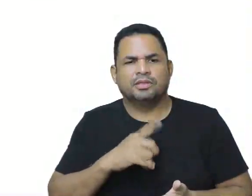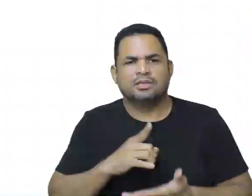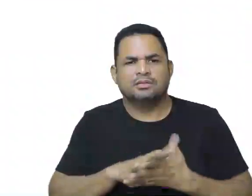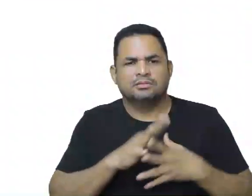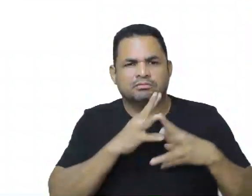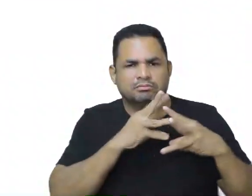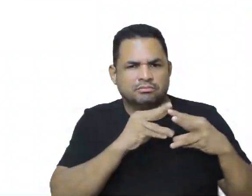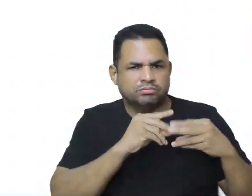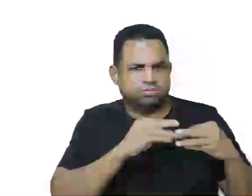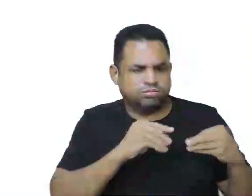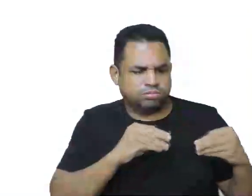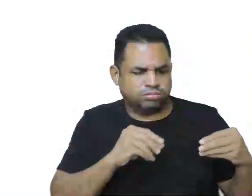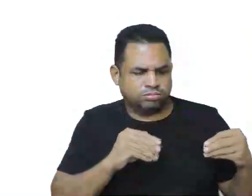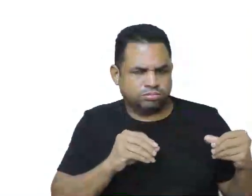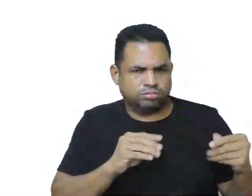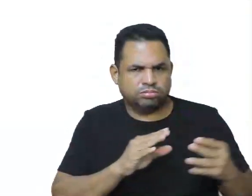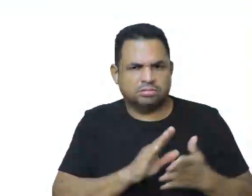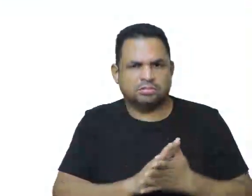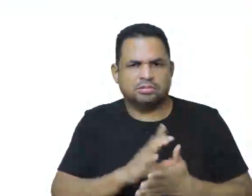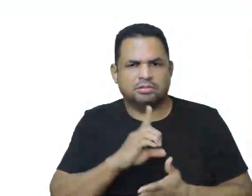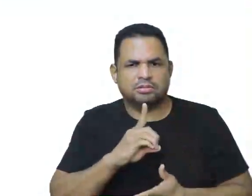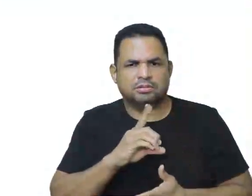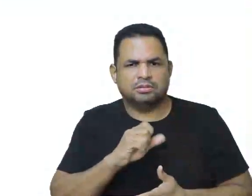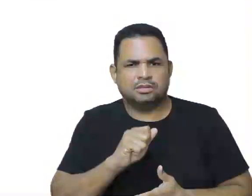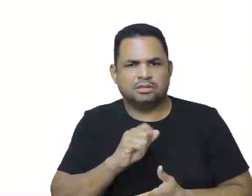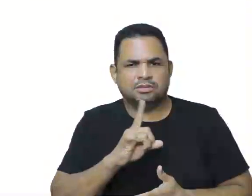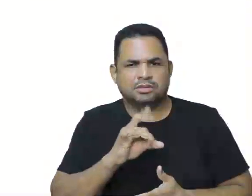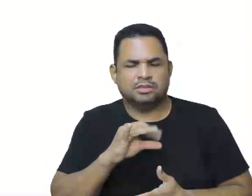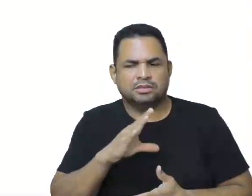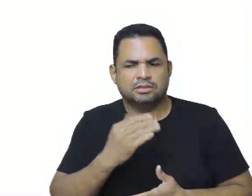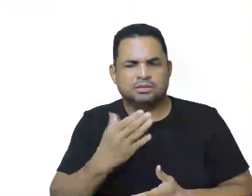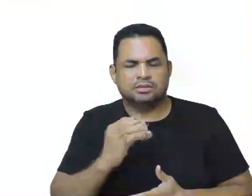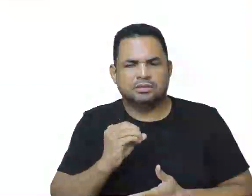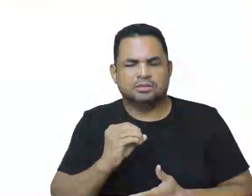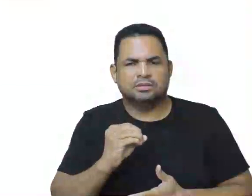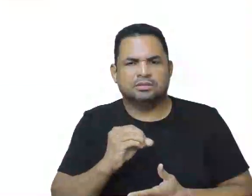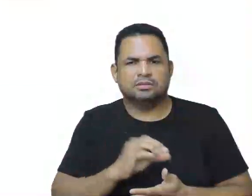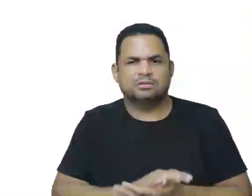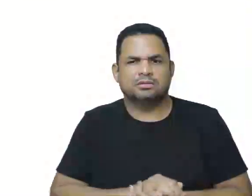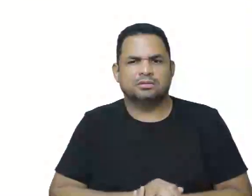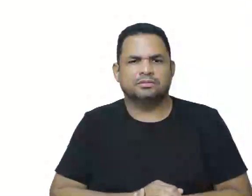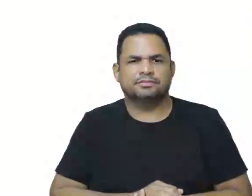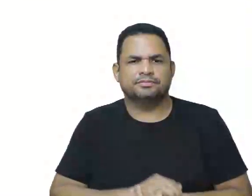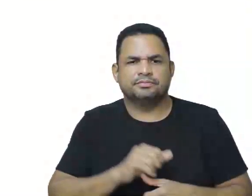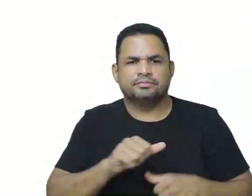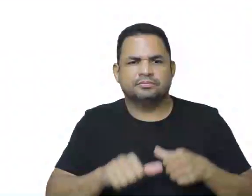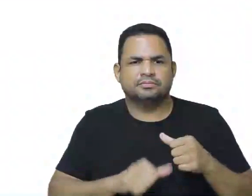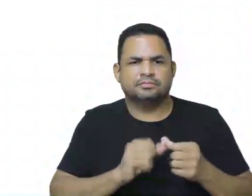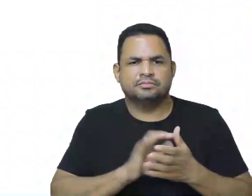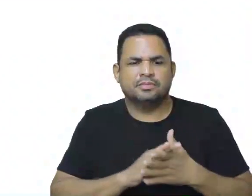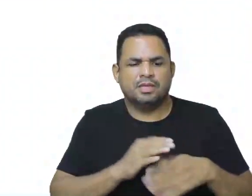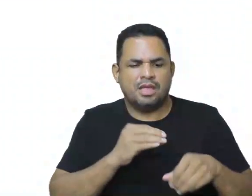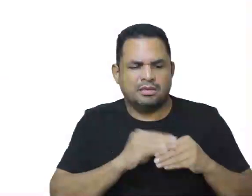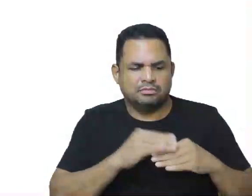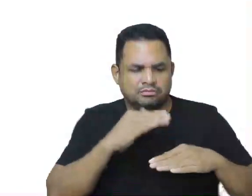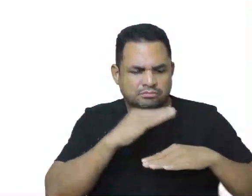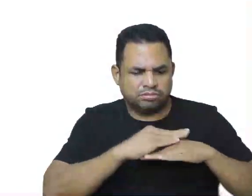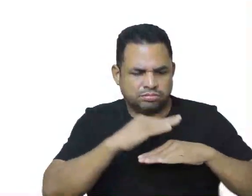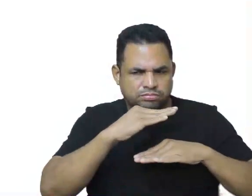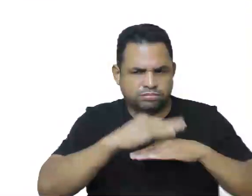processo de decomposição e da desagregação, transformando-se em